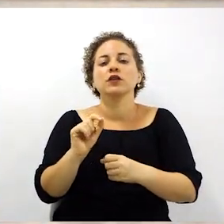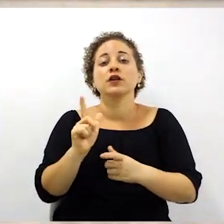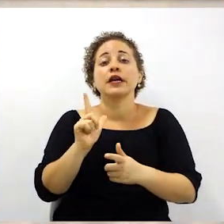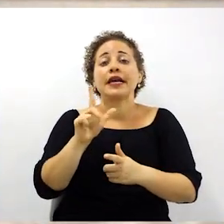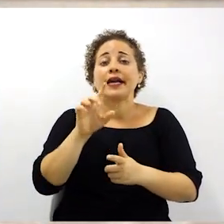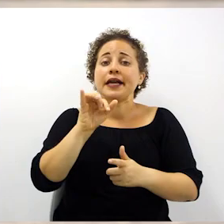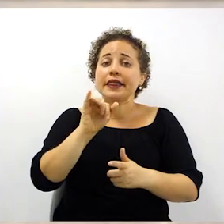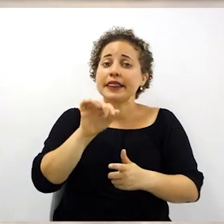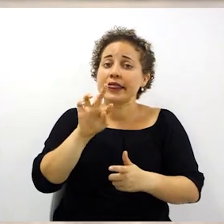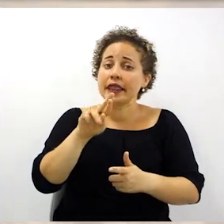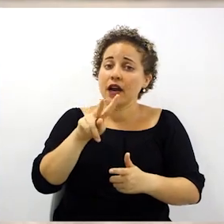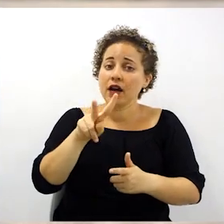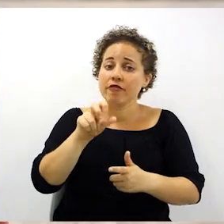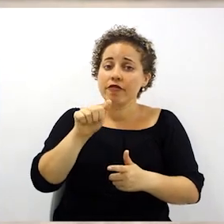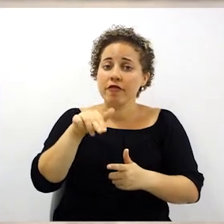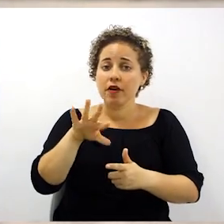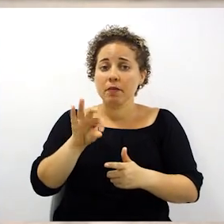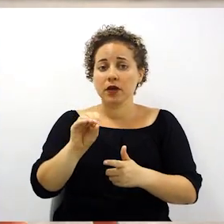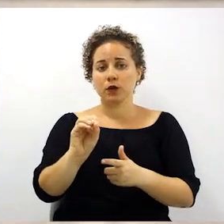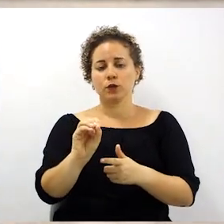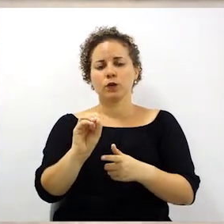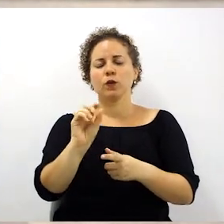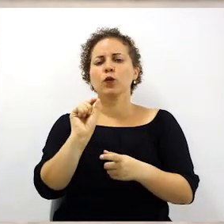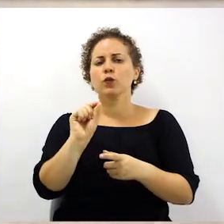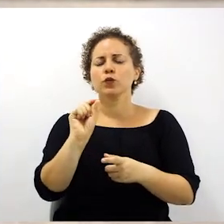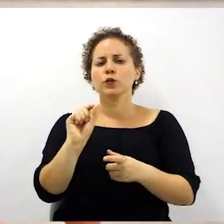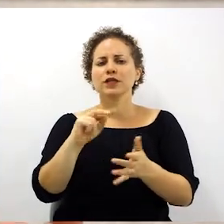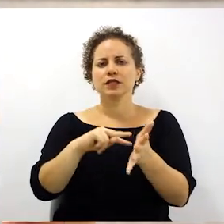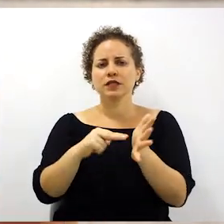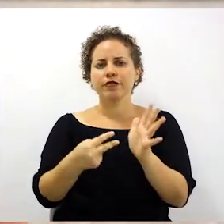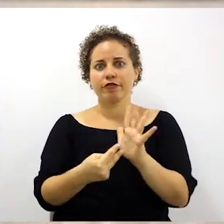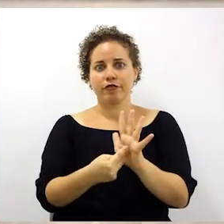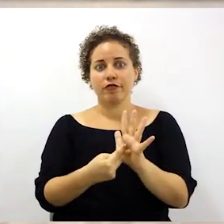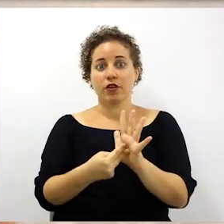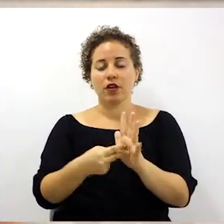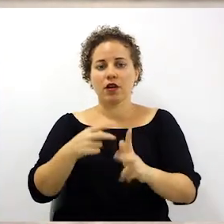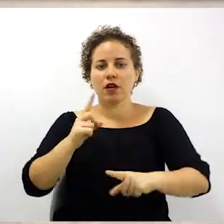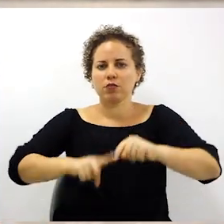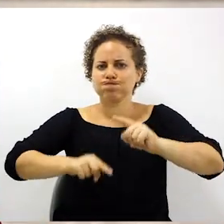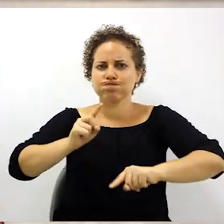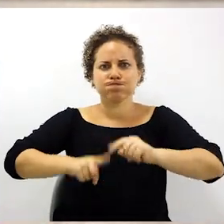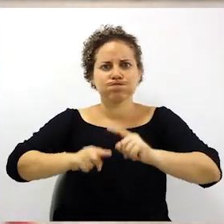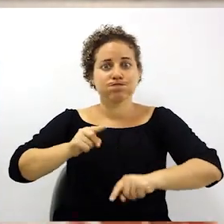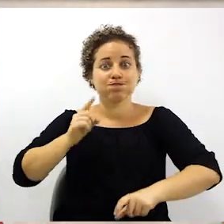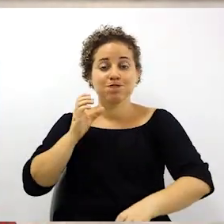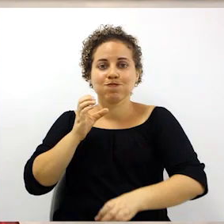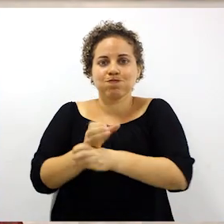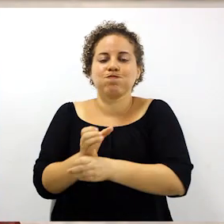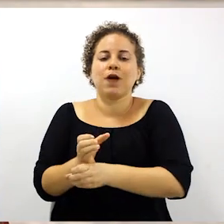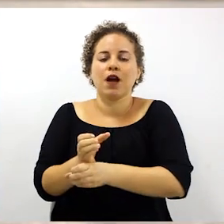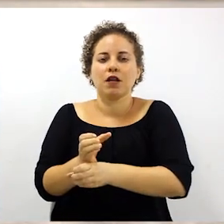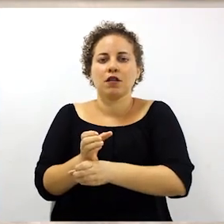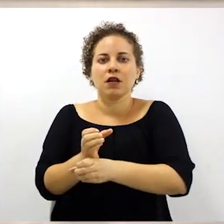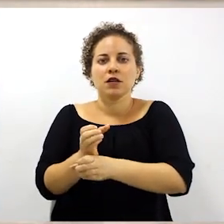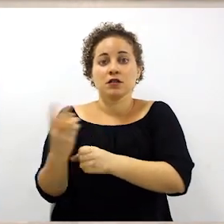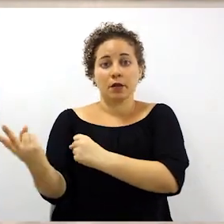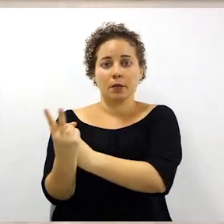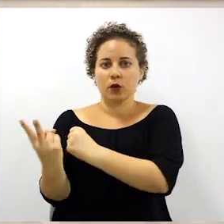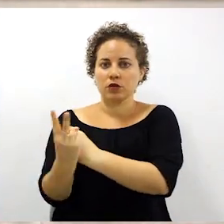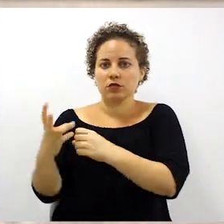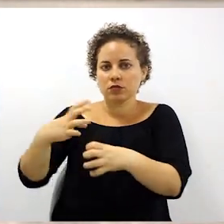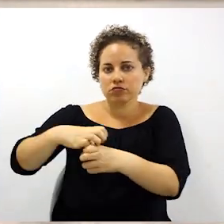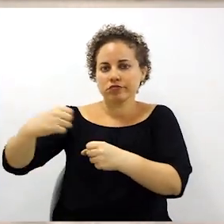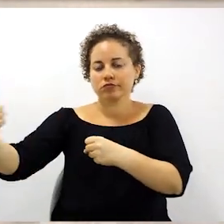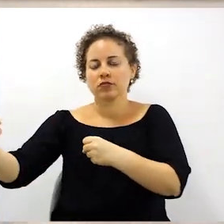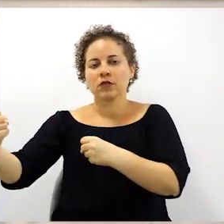intertravamento? Nós chamamos de intertravamento um sistema que faz com que a máquina pare caso a proteção seja retirada. Então, não